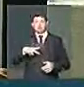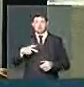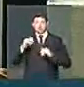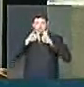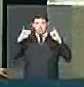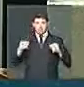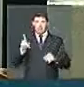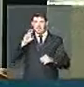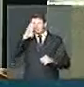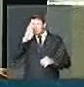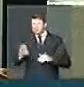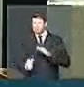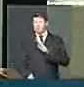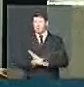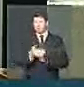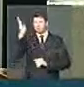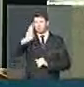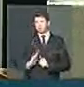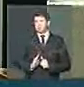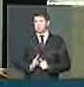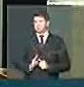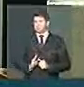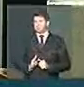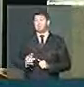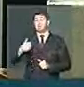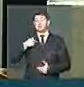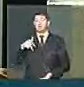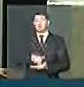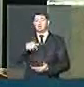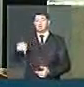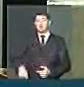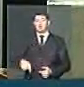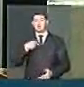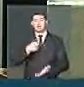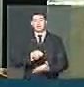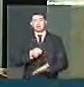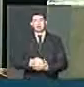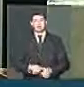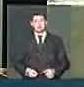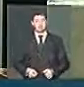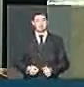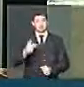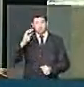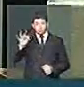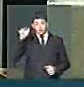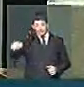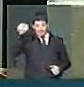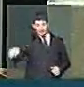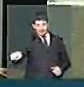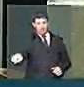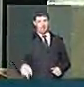campanha, raiz de toda a corrupção no Brasil. E quero, dessa tribuna, exigir dos petistas,